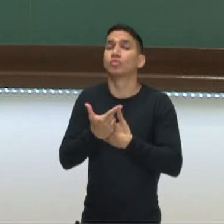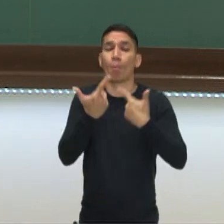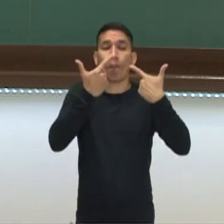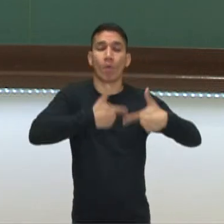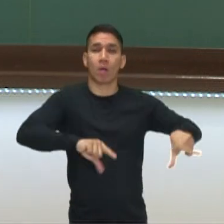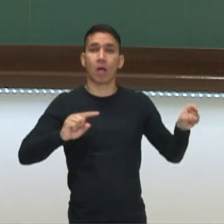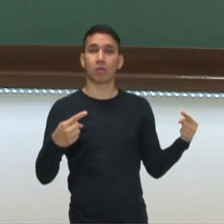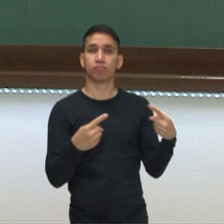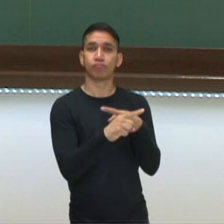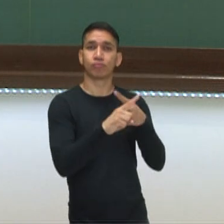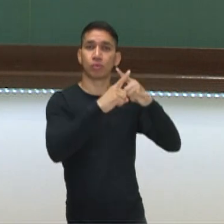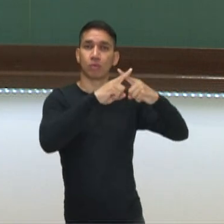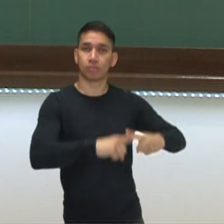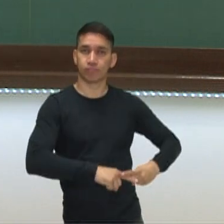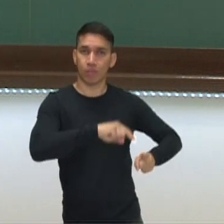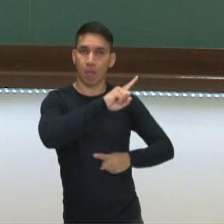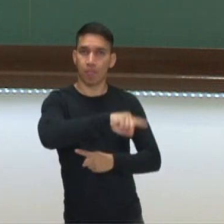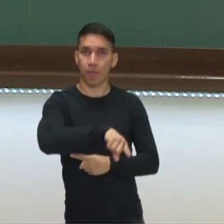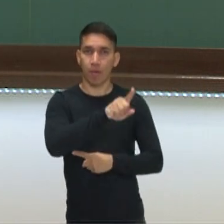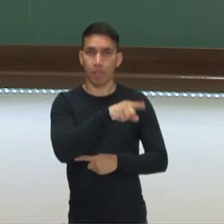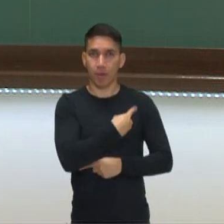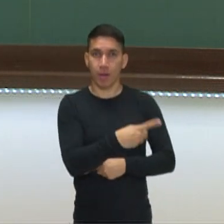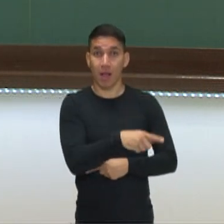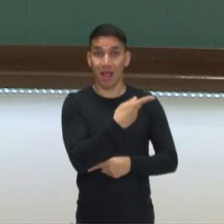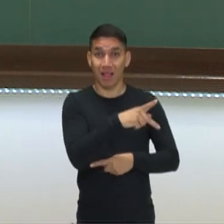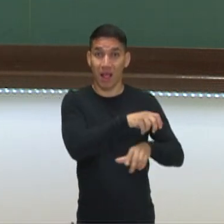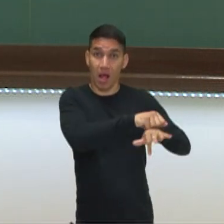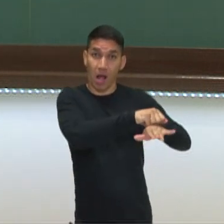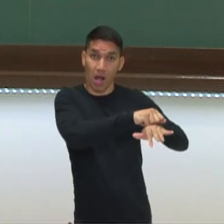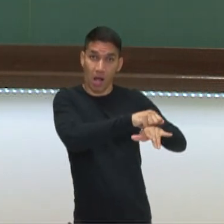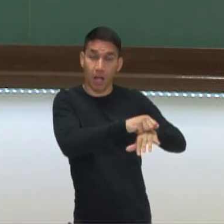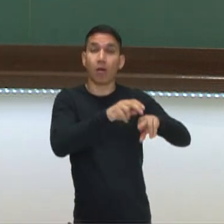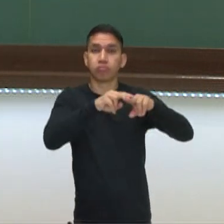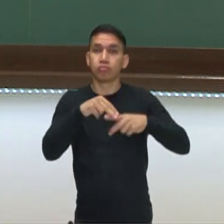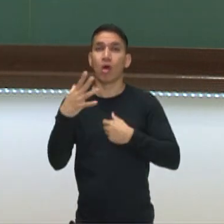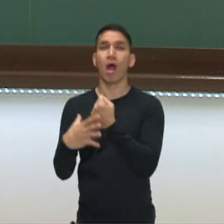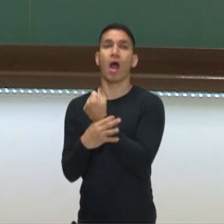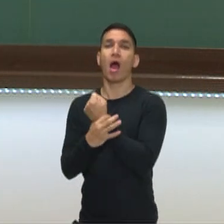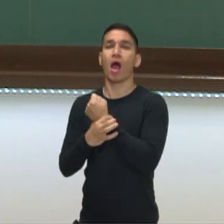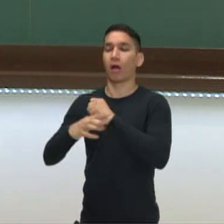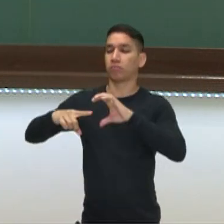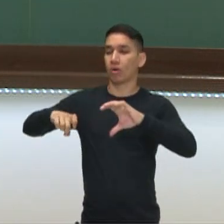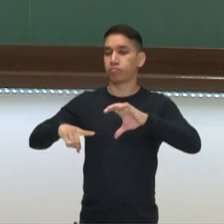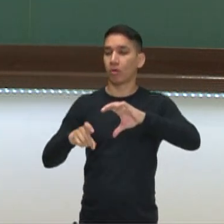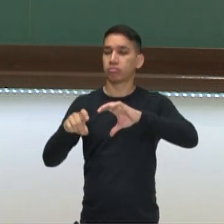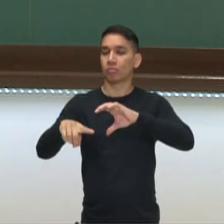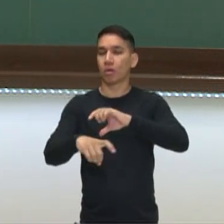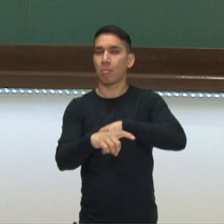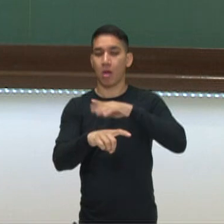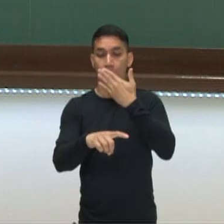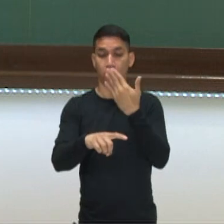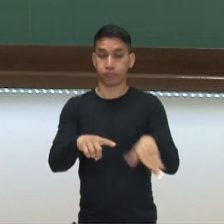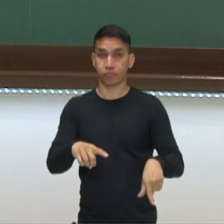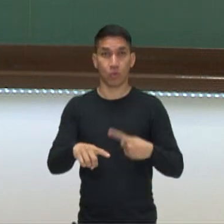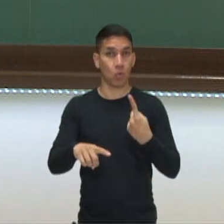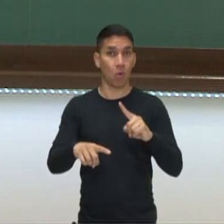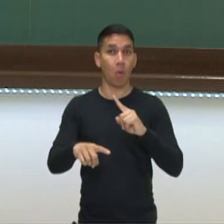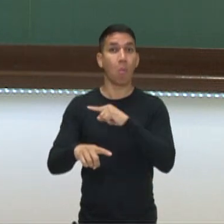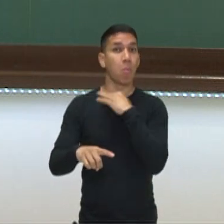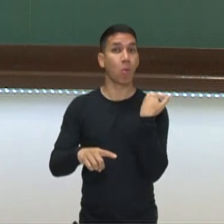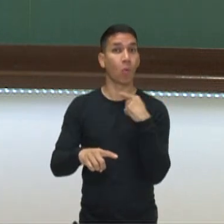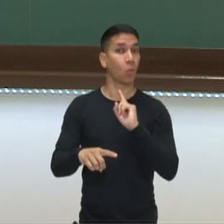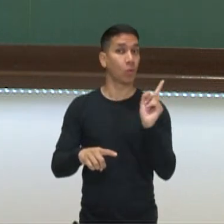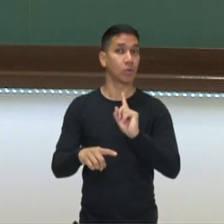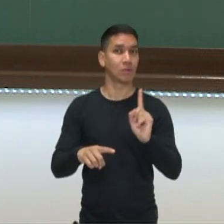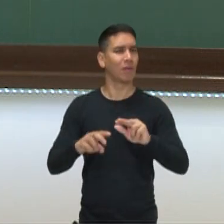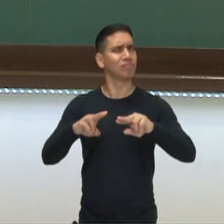acidez vaginal e assim então garante que os espermatozoides, né, não morram com essa acidez. Então vejam o quanto